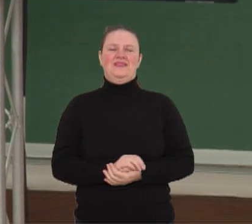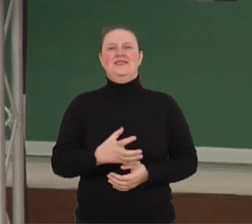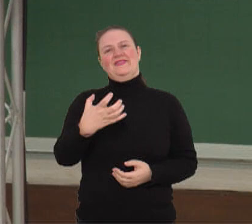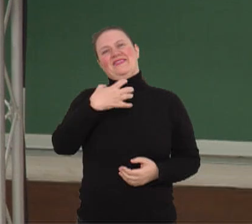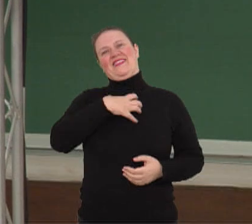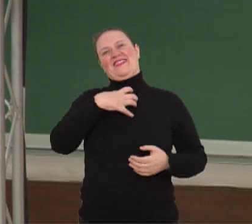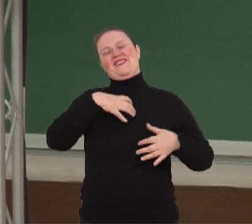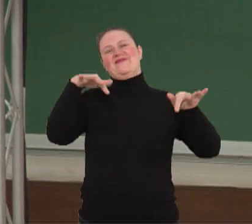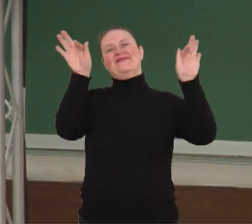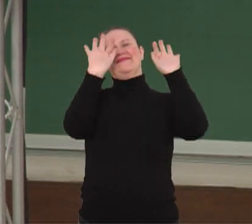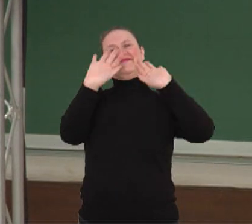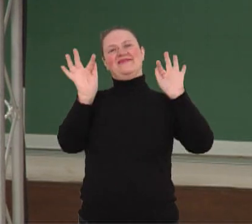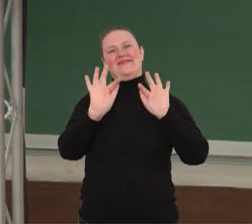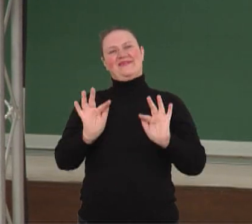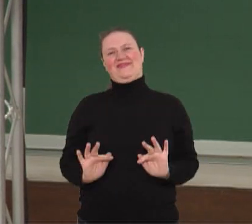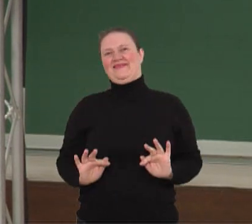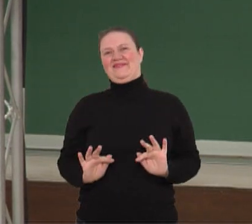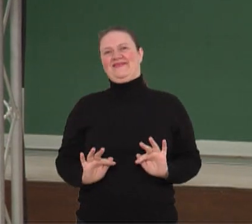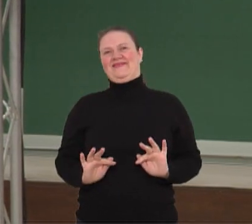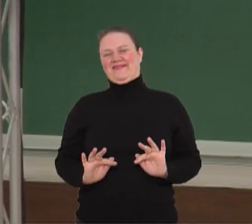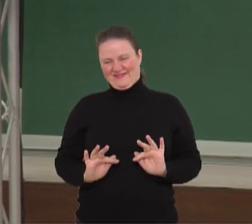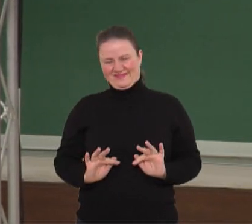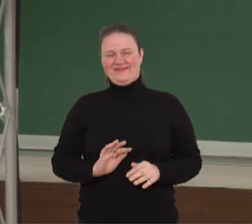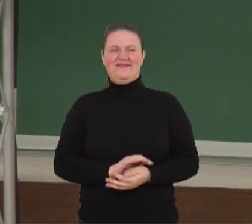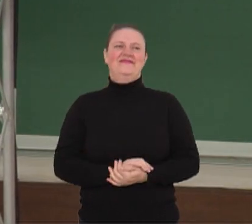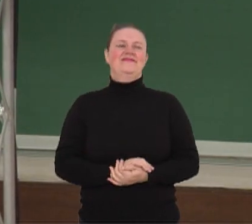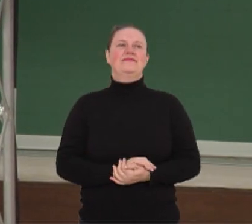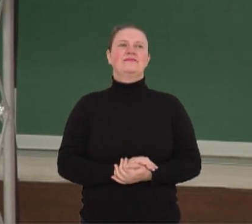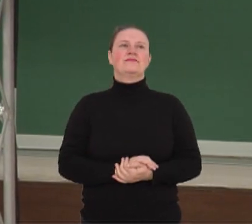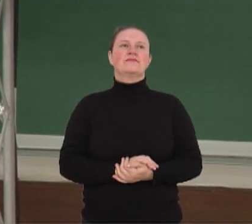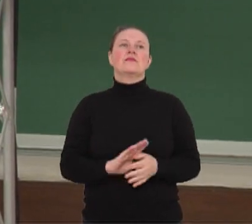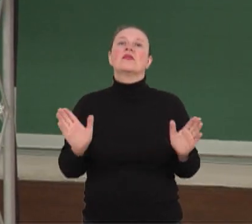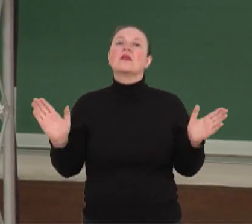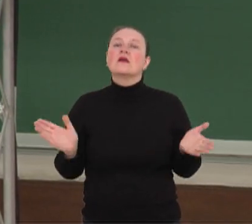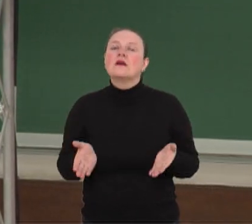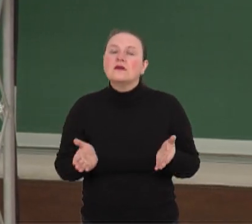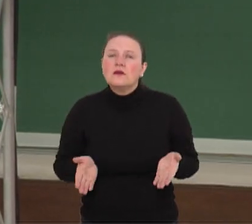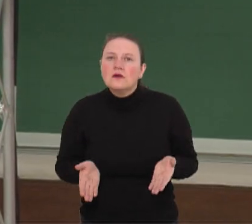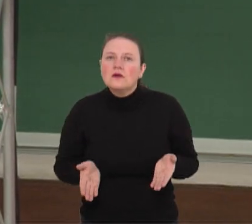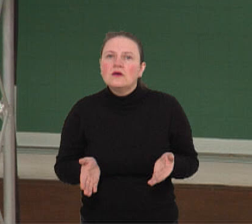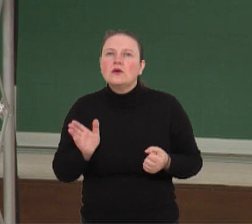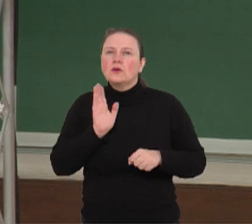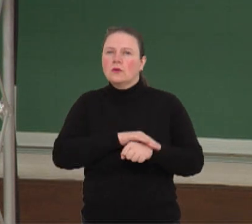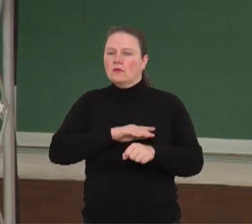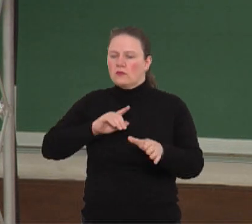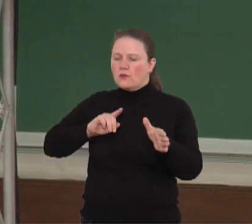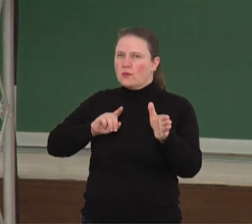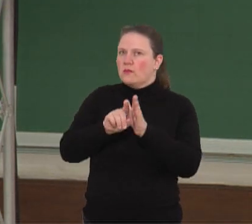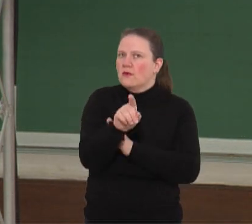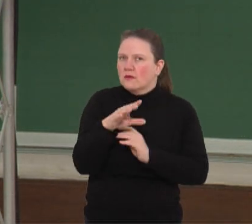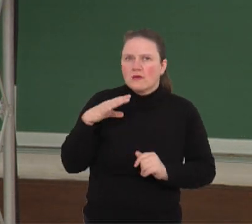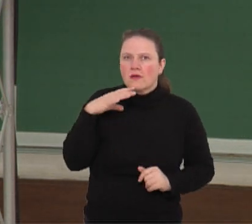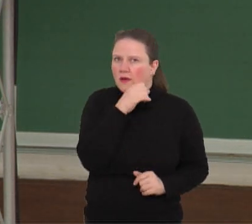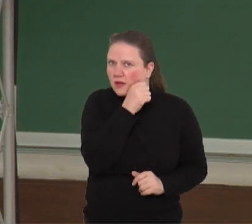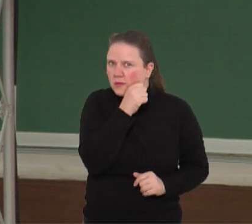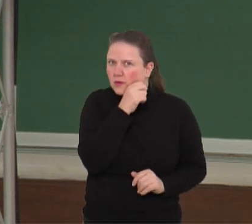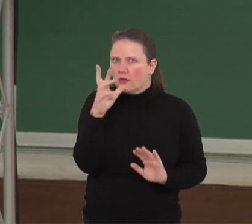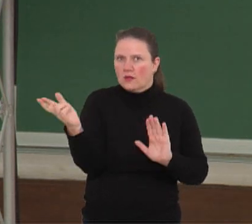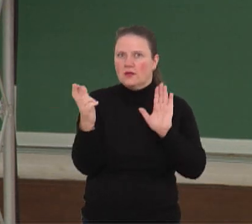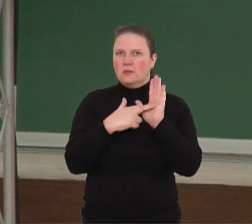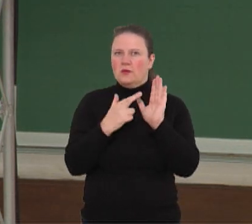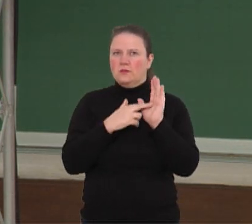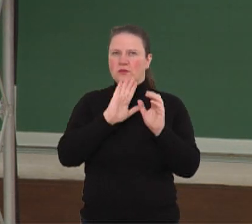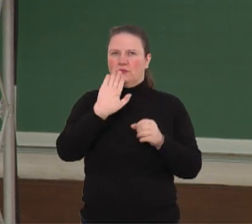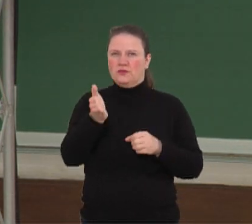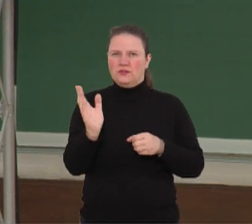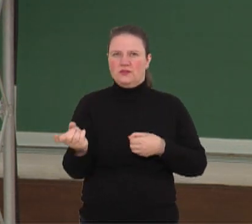Com astronomia, fica bem melhor ser feliz. Gente, perguntinha, vocês vão responder e a gente vai